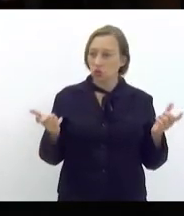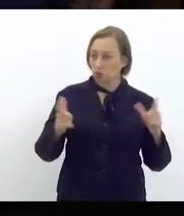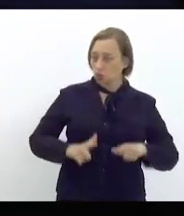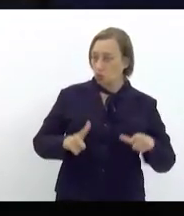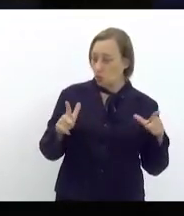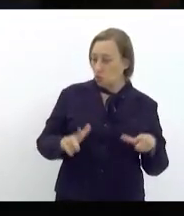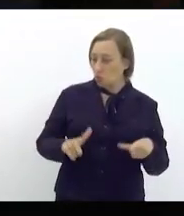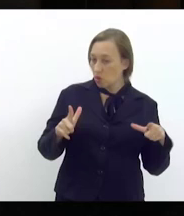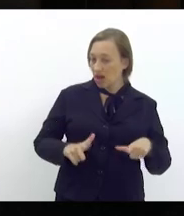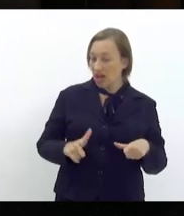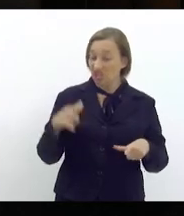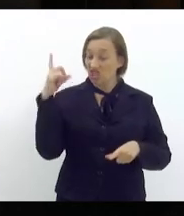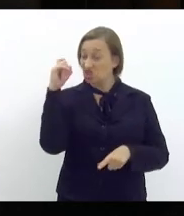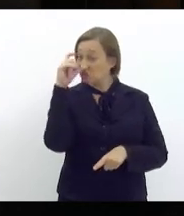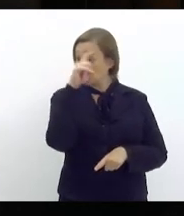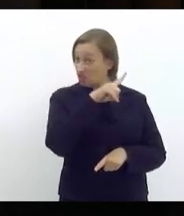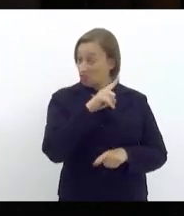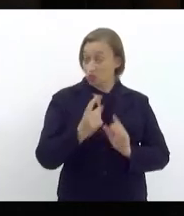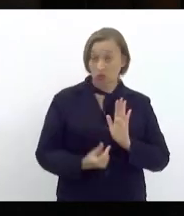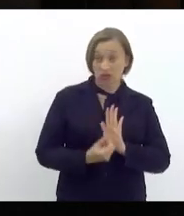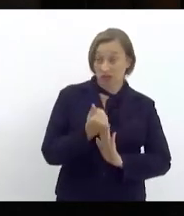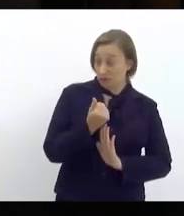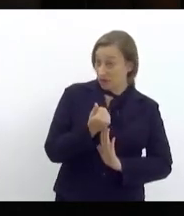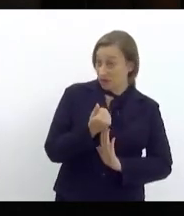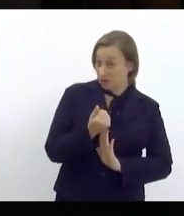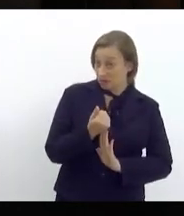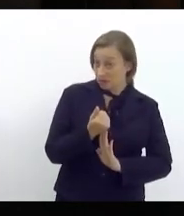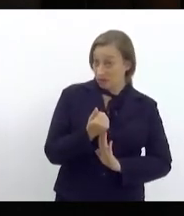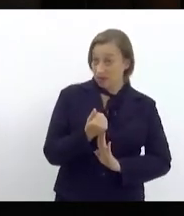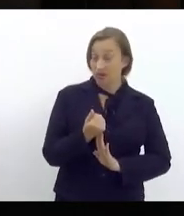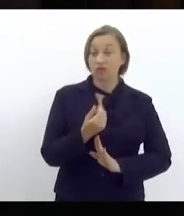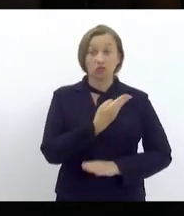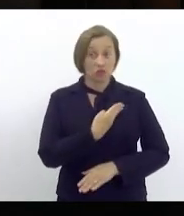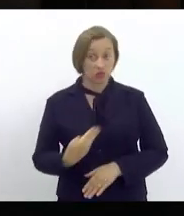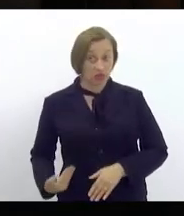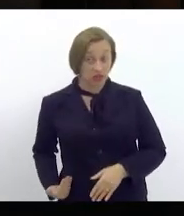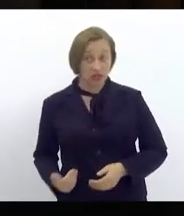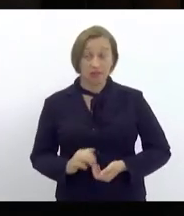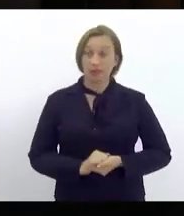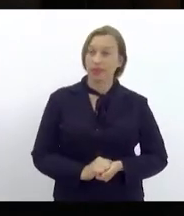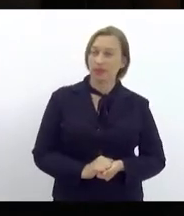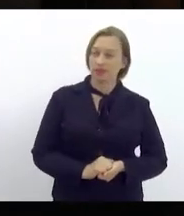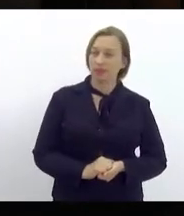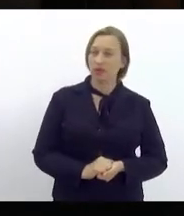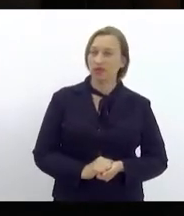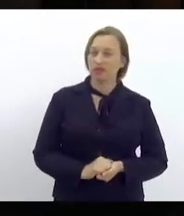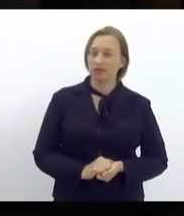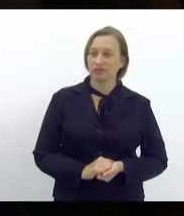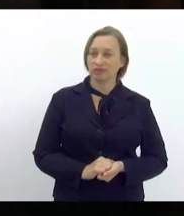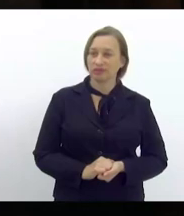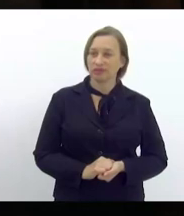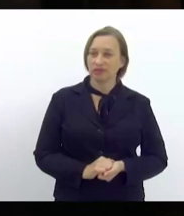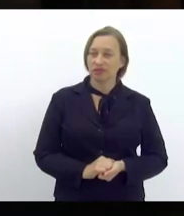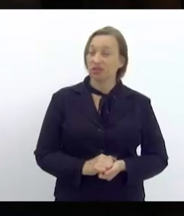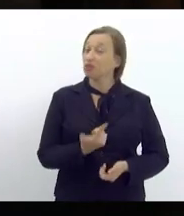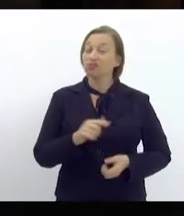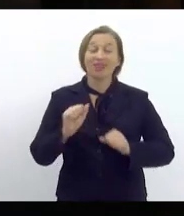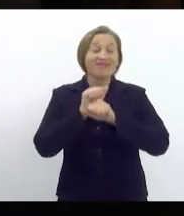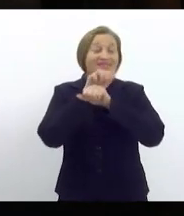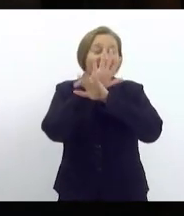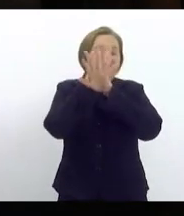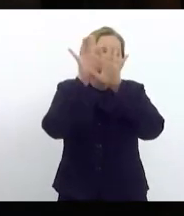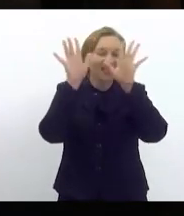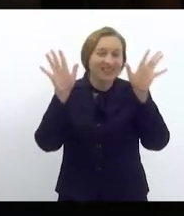nebuloso do orçamento das decisões políticas do governador infelizmente não vão ter mais claridade